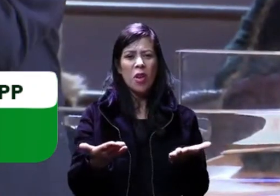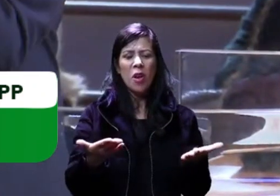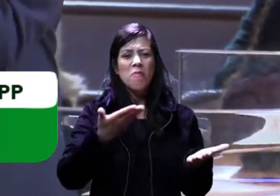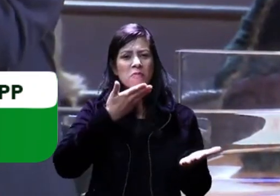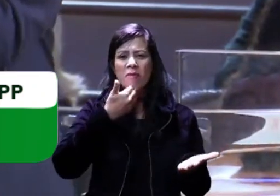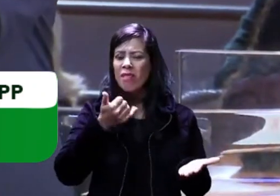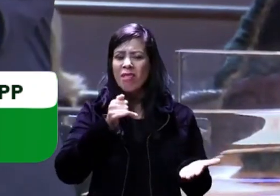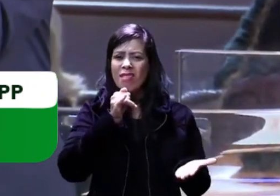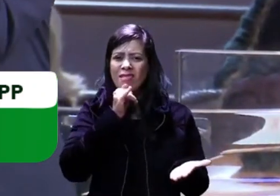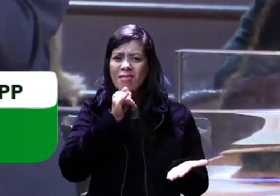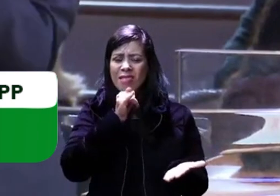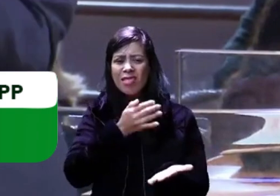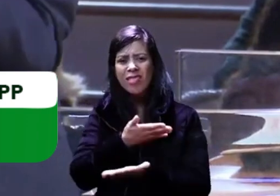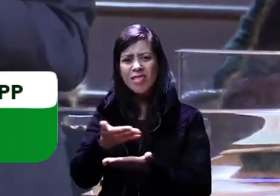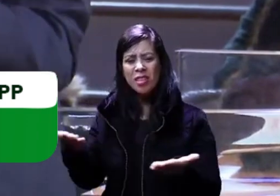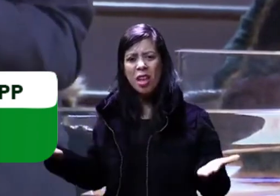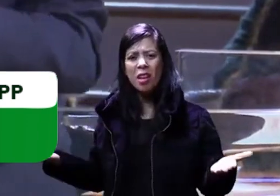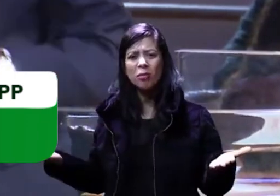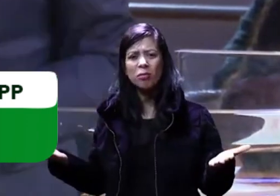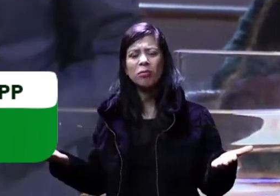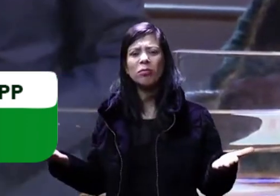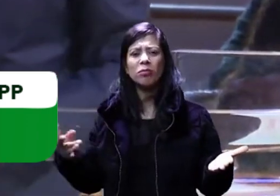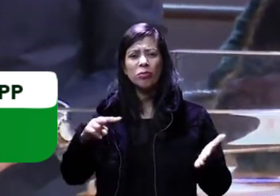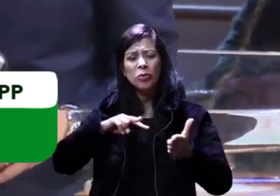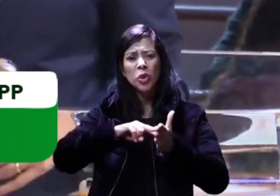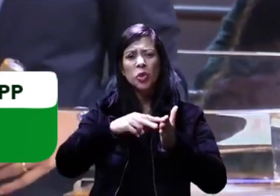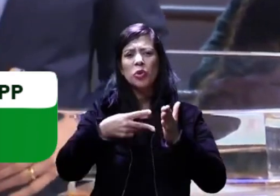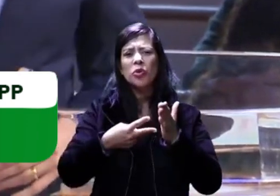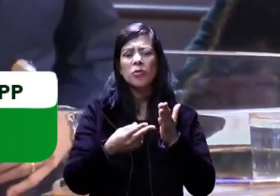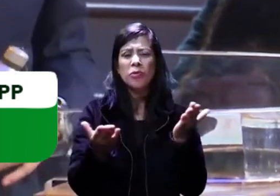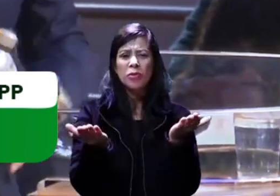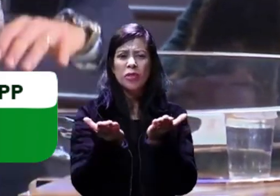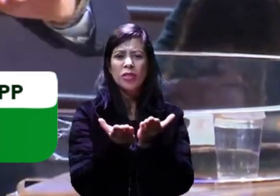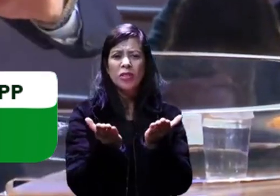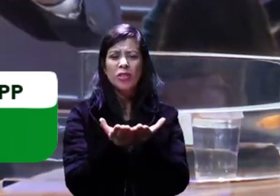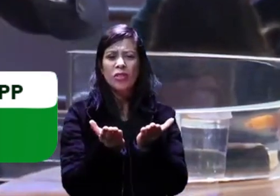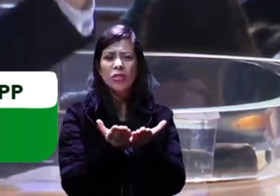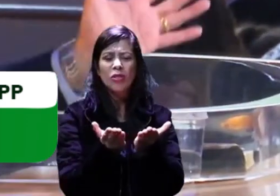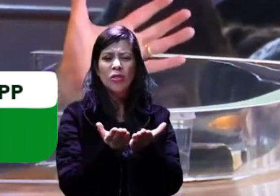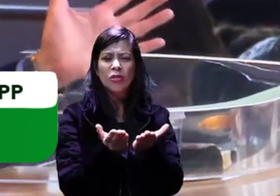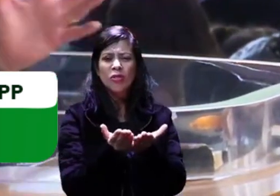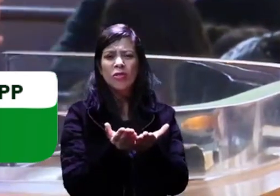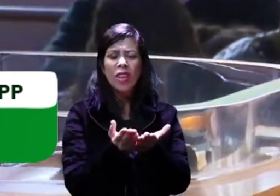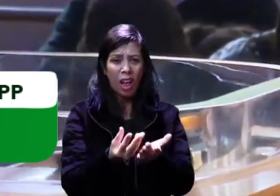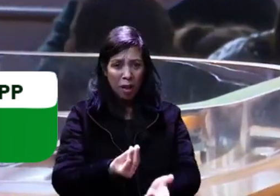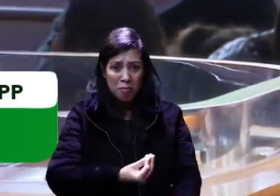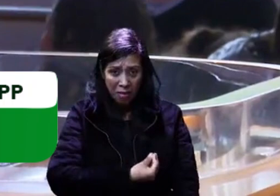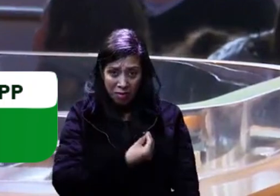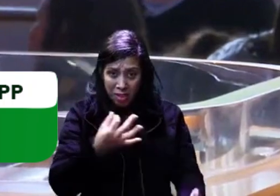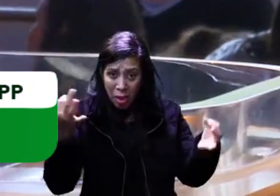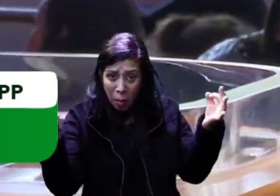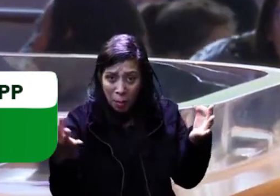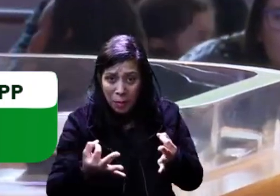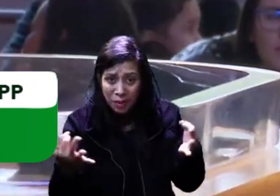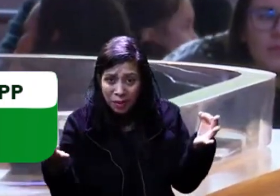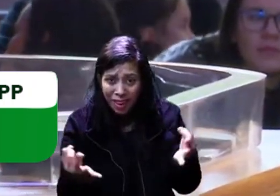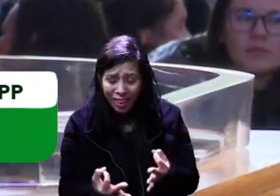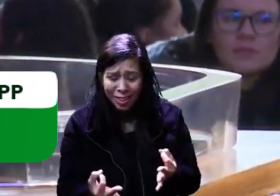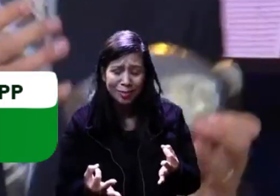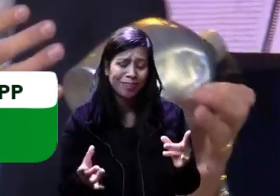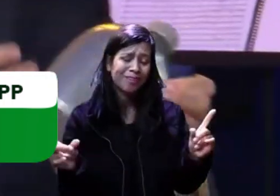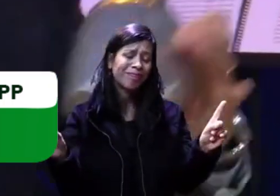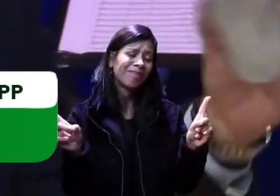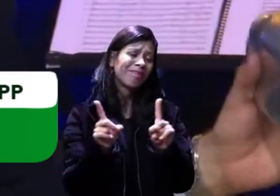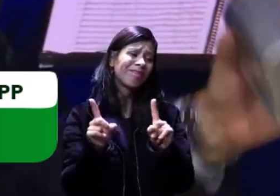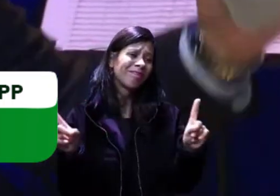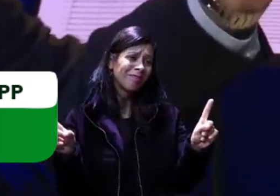se transformou no símbolo do cristianismo que eu quero ter. Na minha vida nem tudo é perfeito.